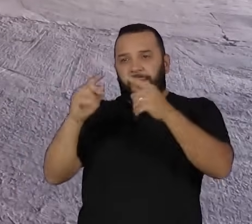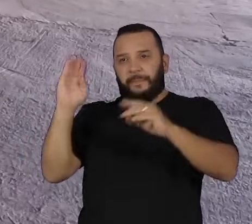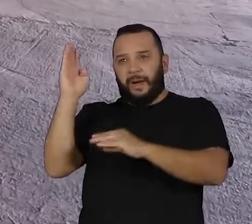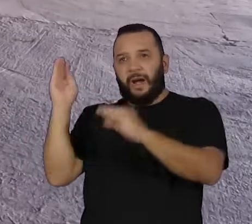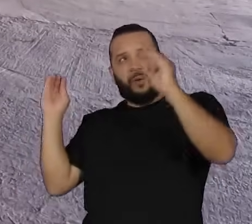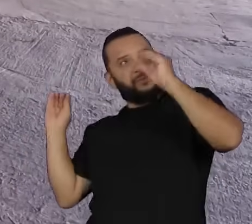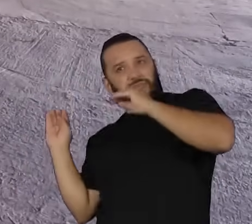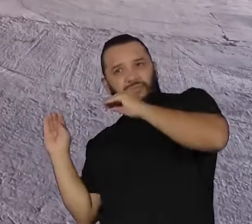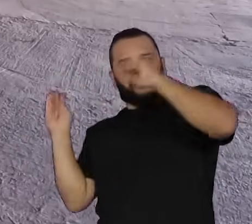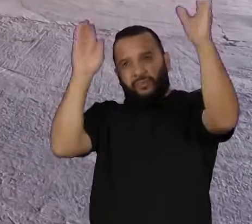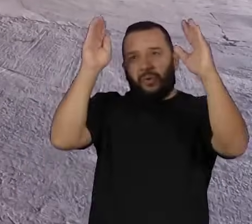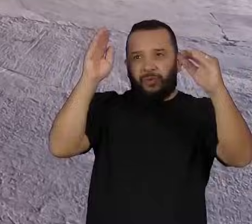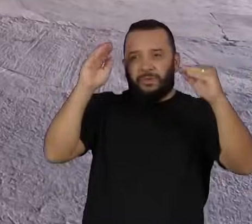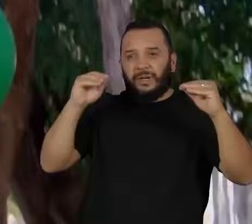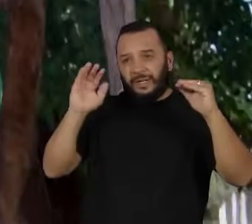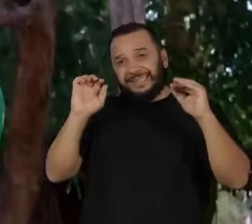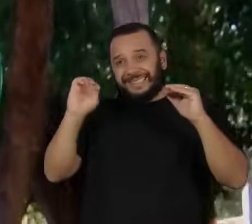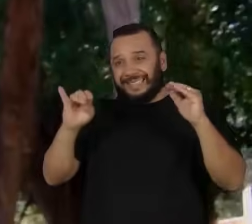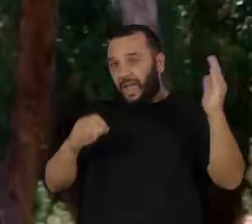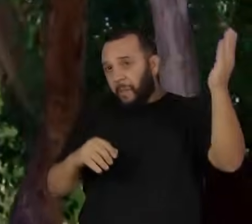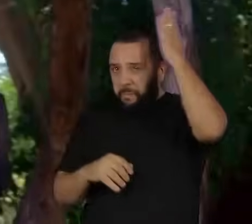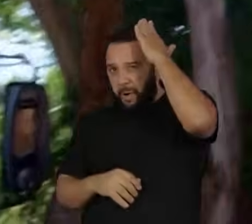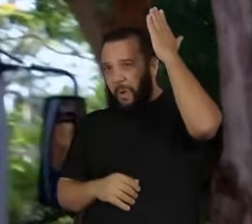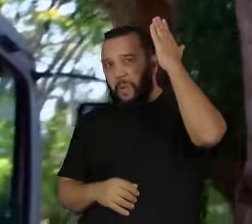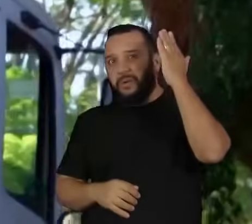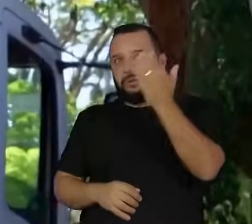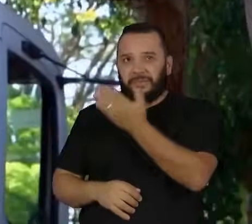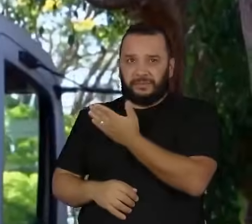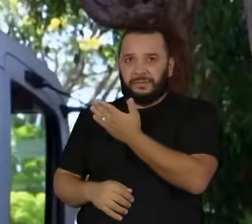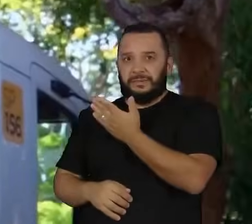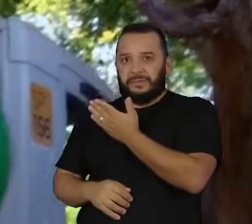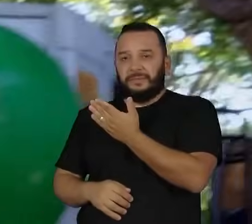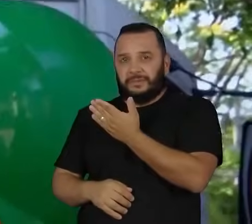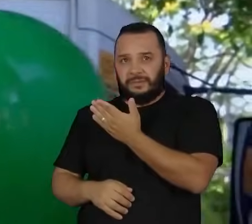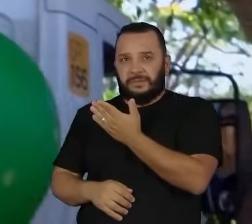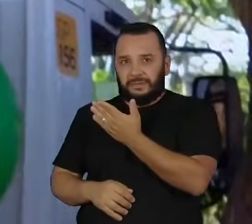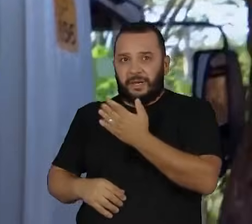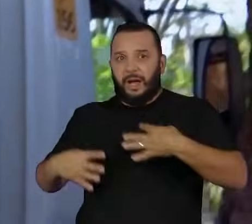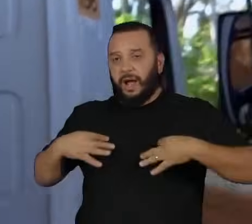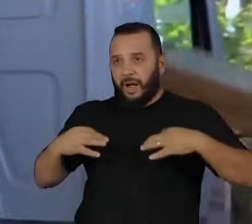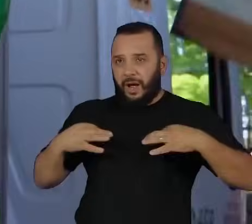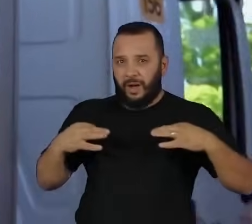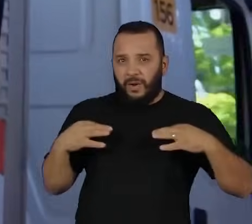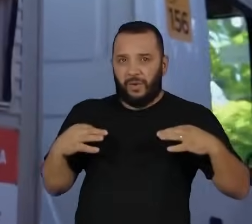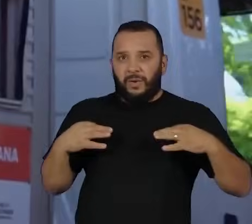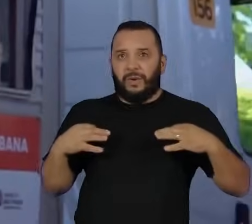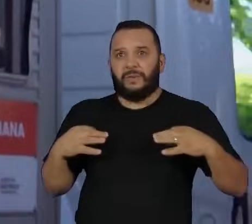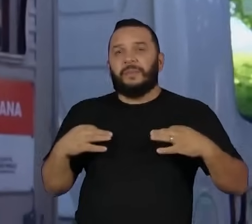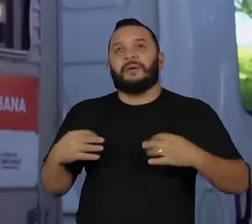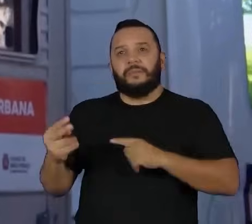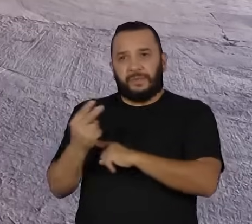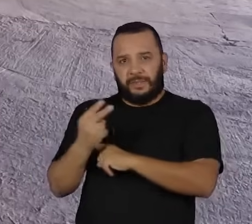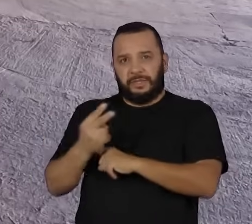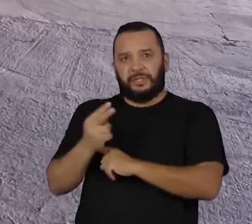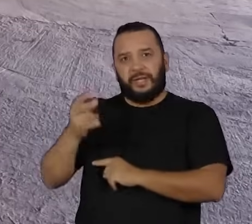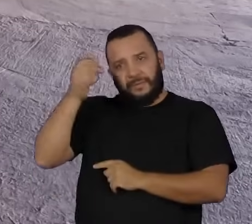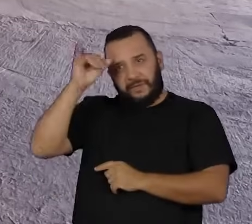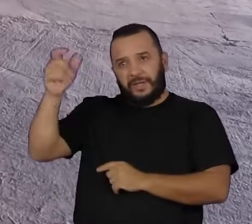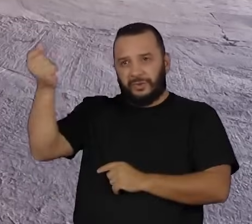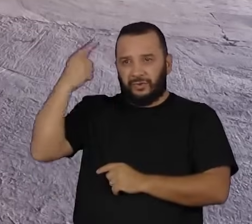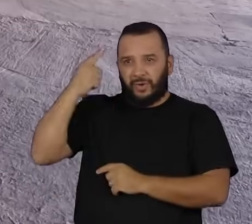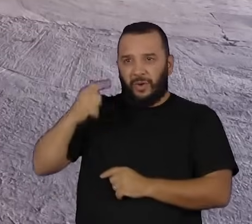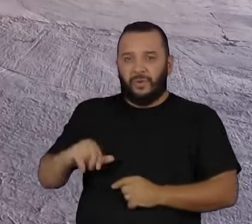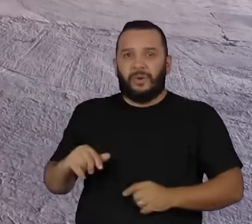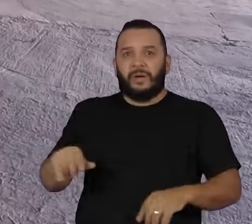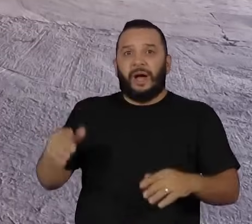do caminhão que ele é um pouquinho alto, né? Para não vir na cabeça da gente. A roupa é para proteger do sol. Às vezes até